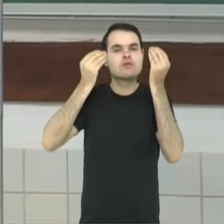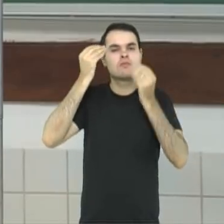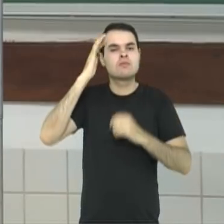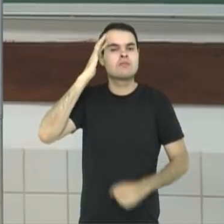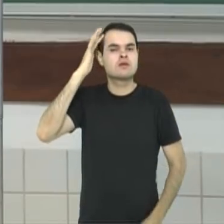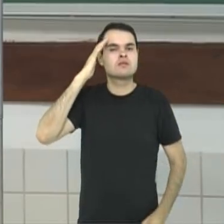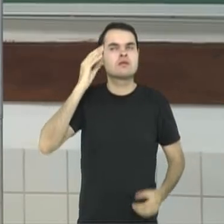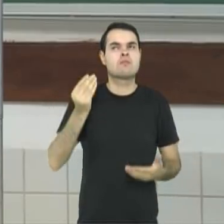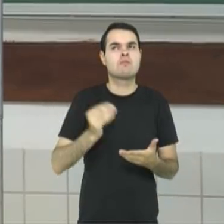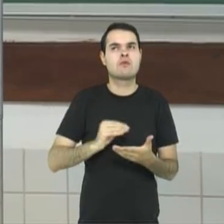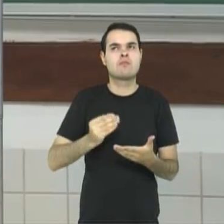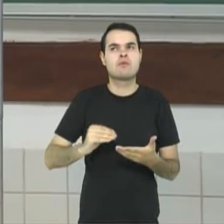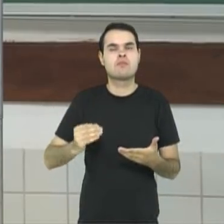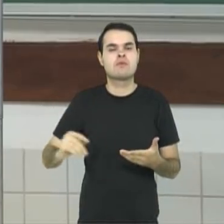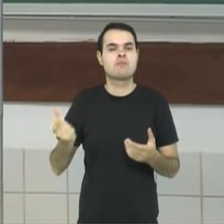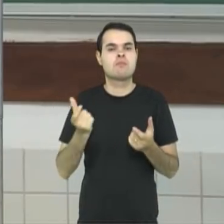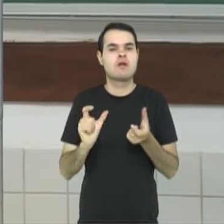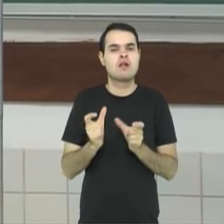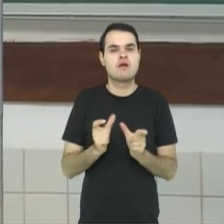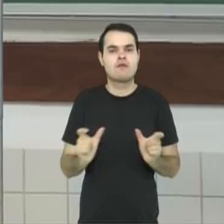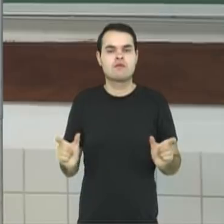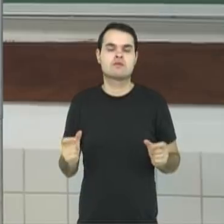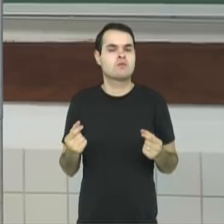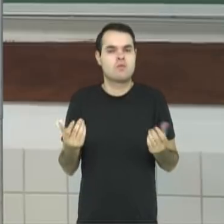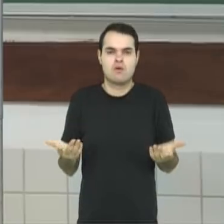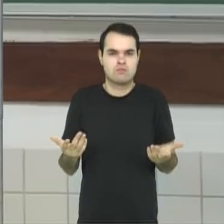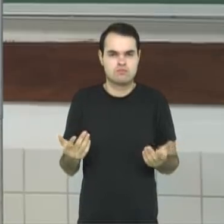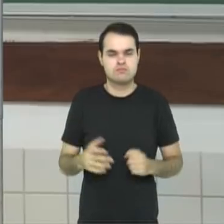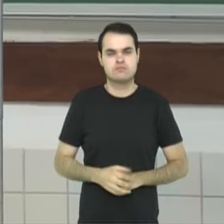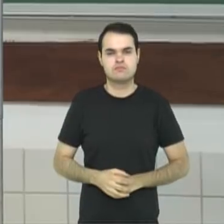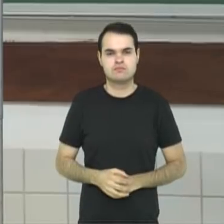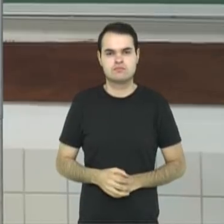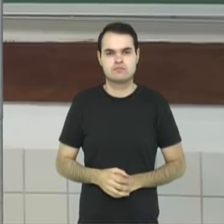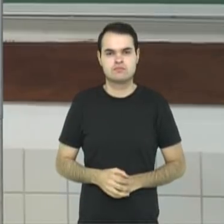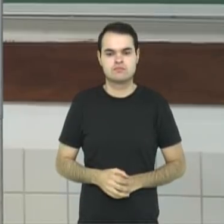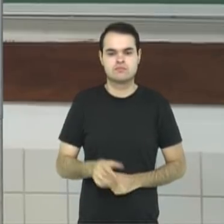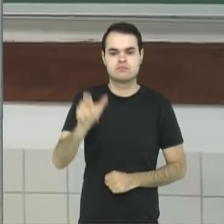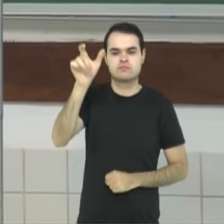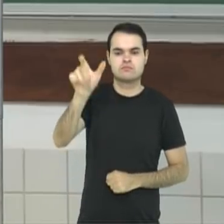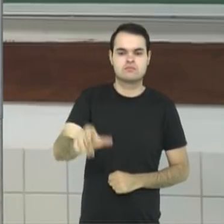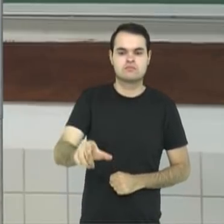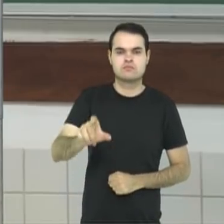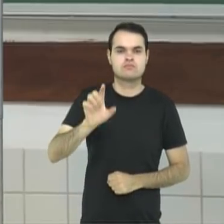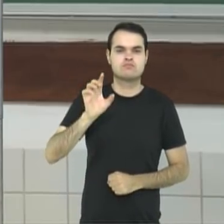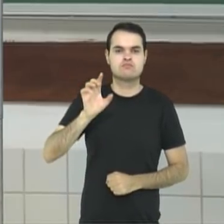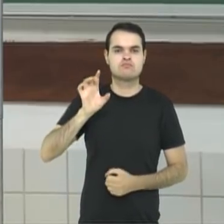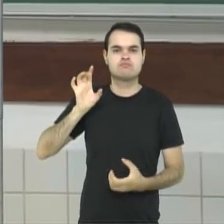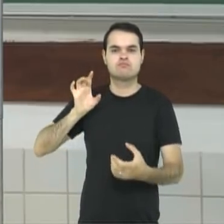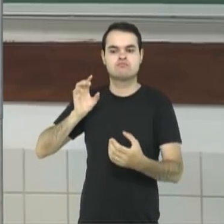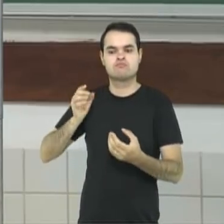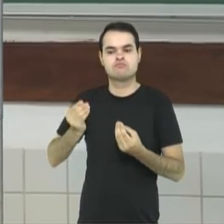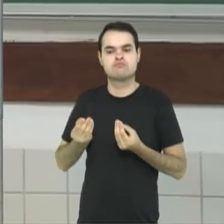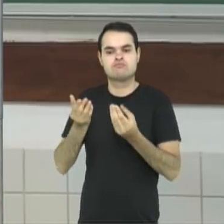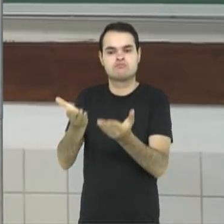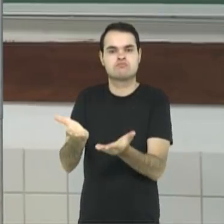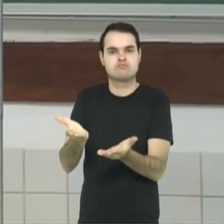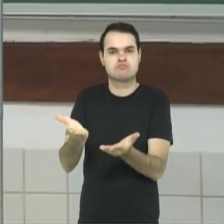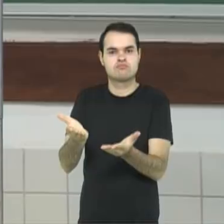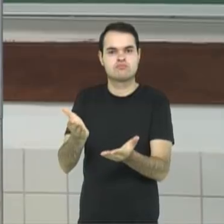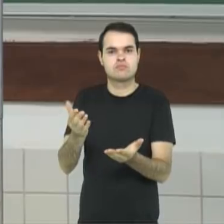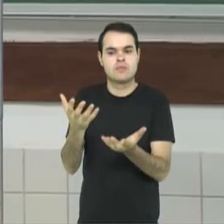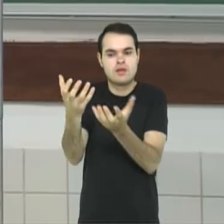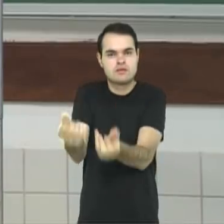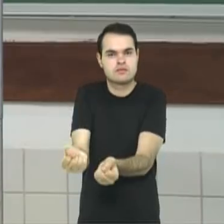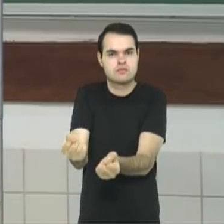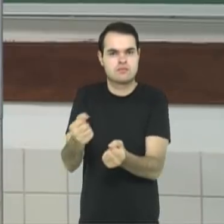poder enviar essa mensagem, né? E tendo em vista quem é o destinatário, né? Quem que é o receptor da mensagem, de que forma